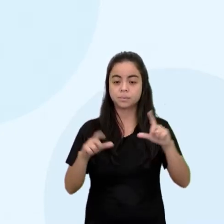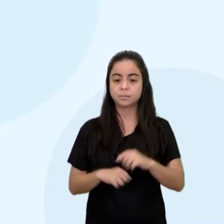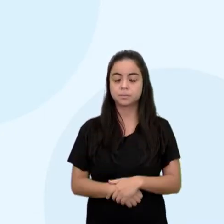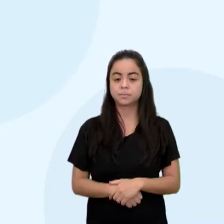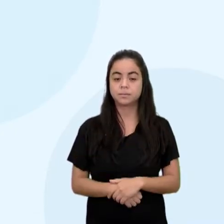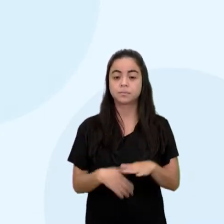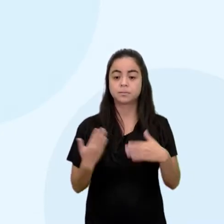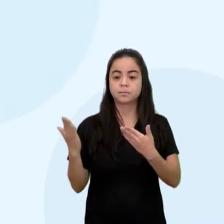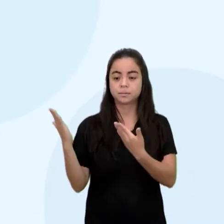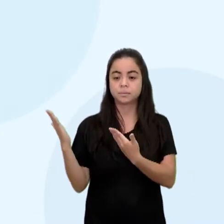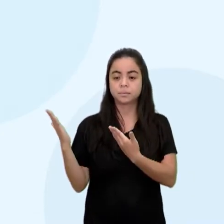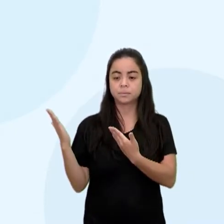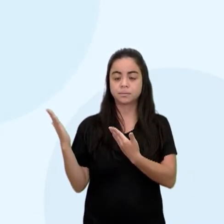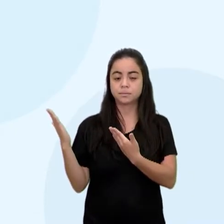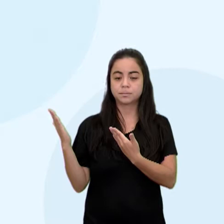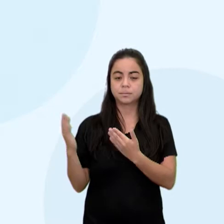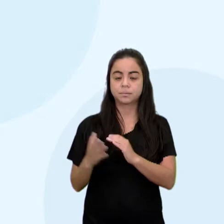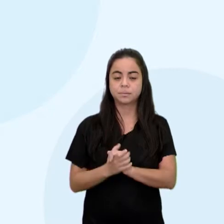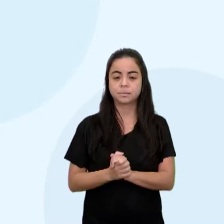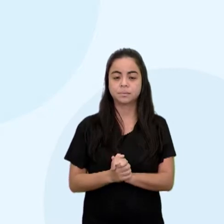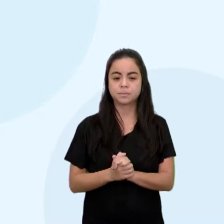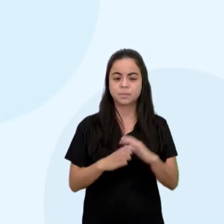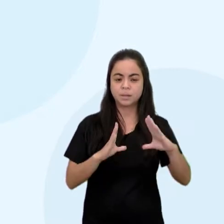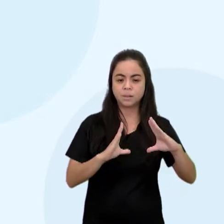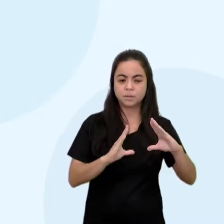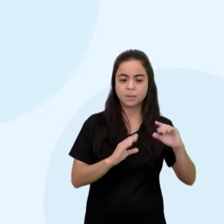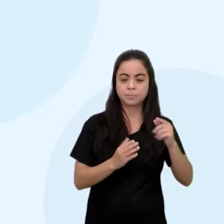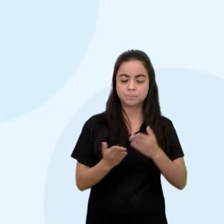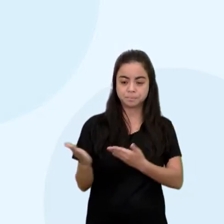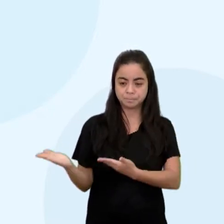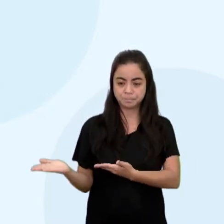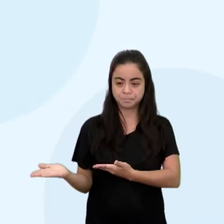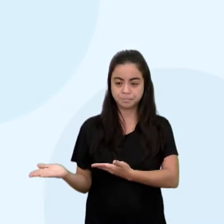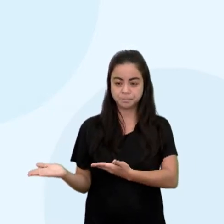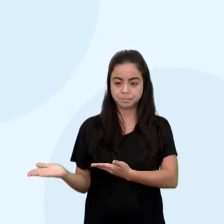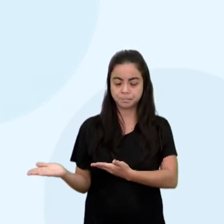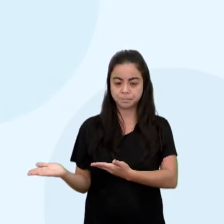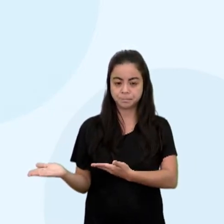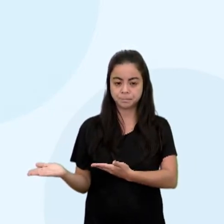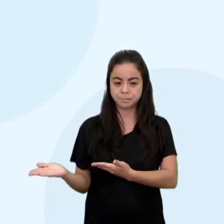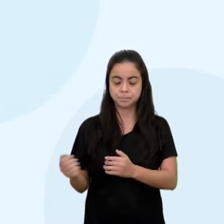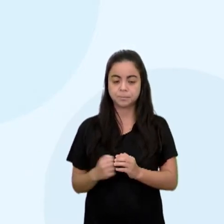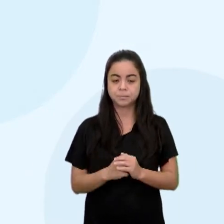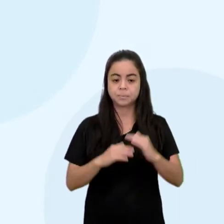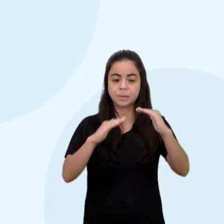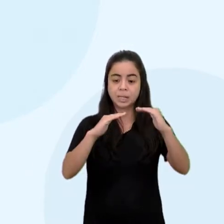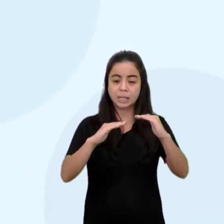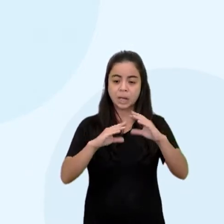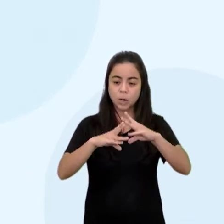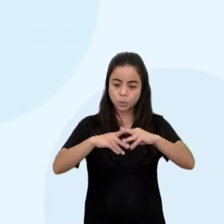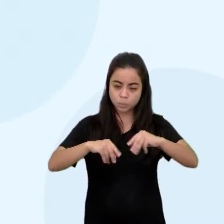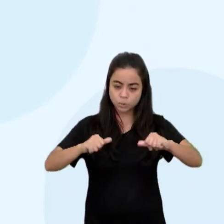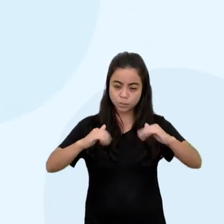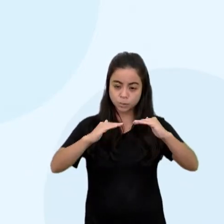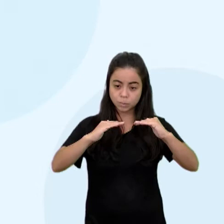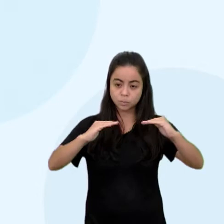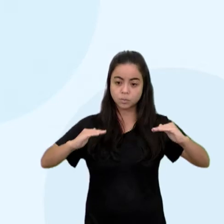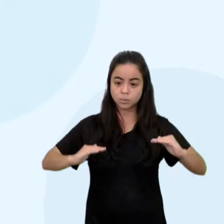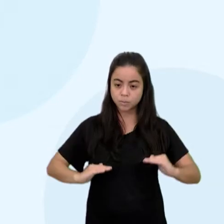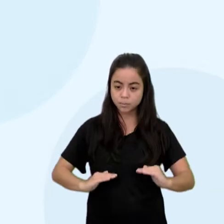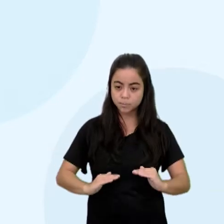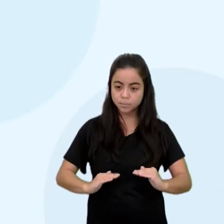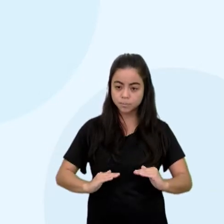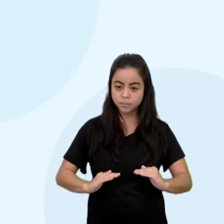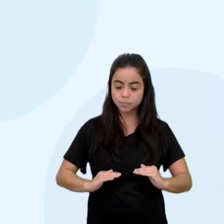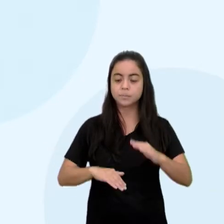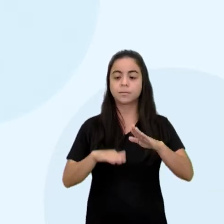Então, olha aqui, ó. Esta parte que está mais escura aqui é a parte de baixo do interior do nosso solo. Então, em alguns